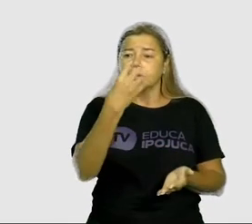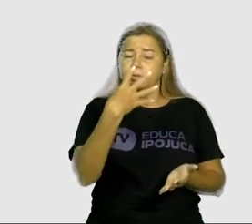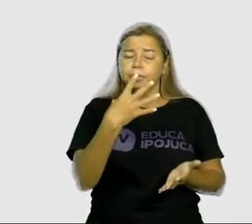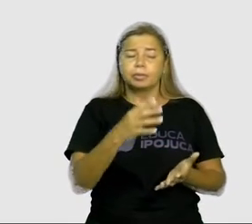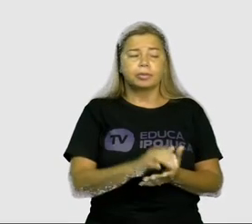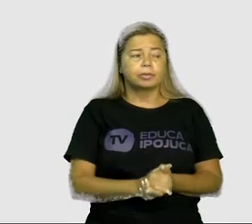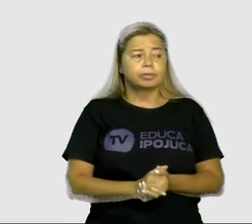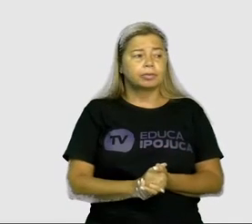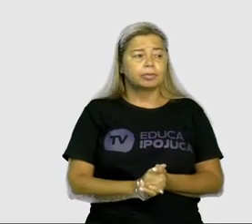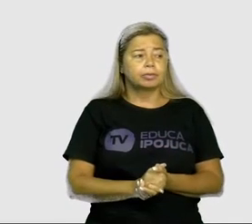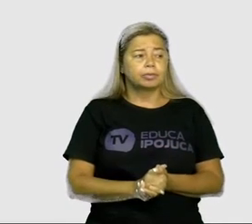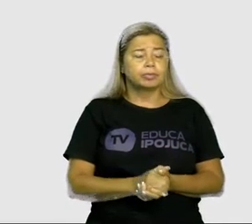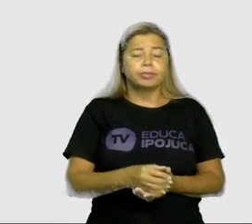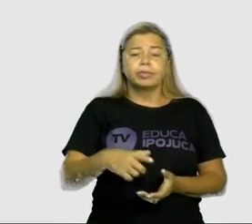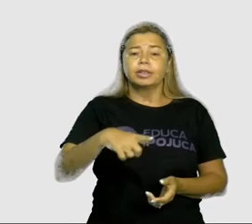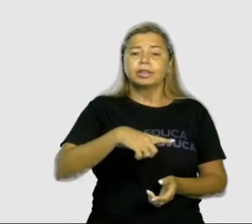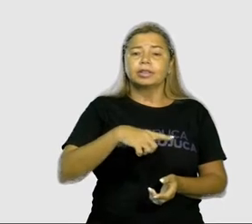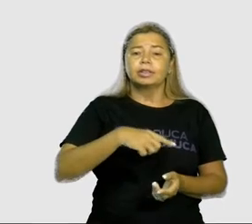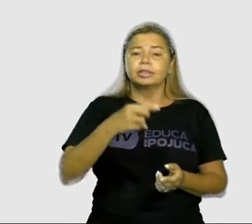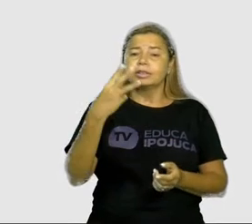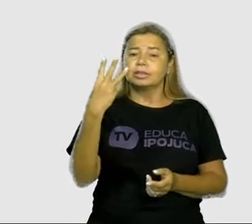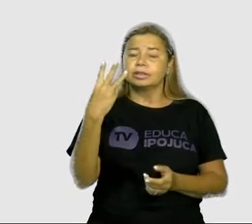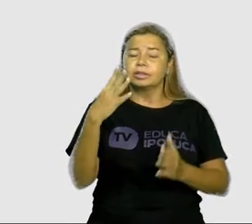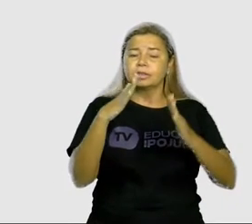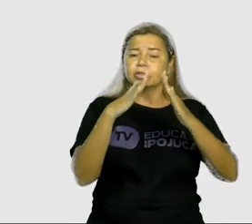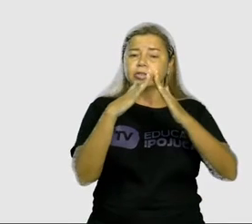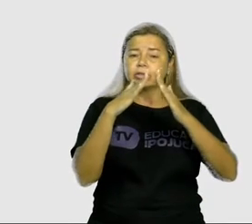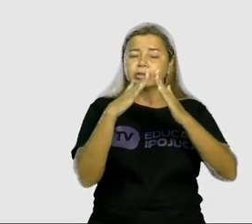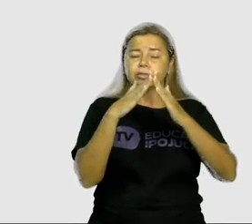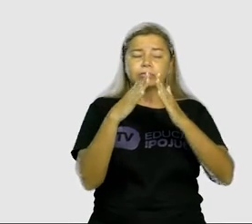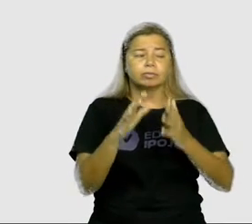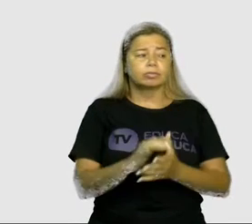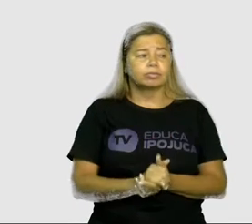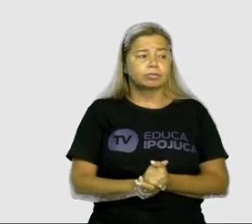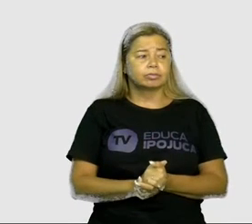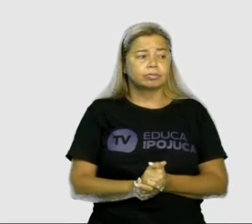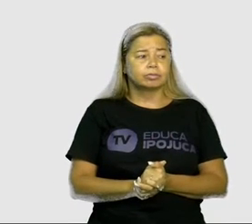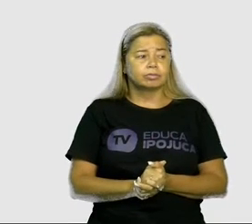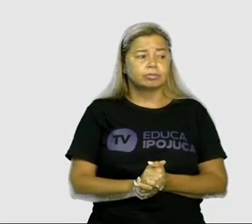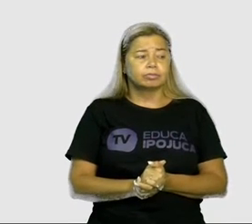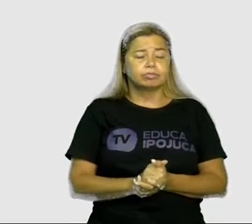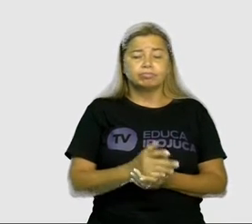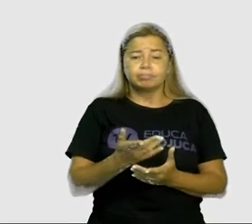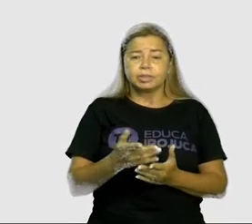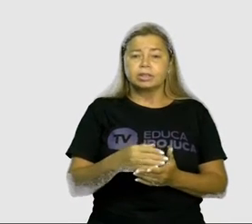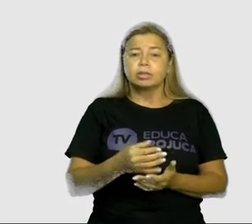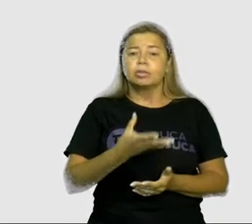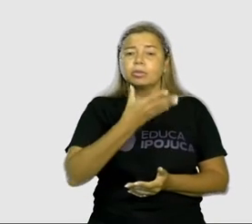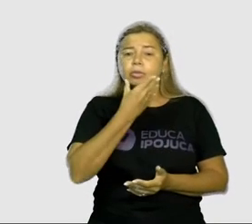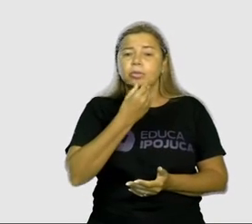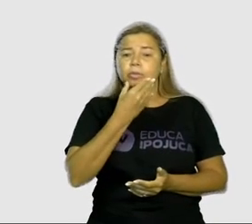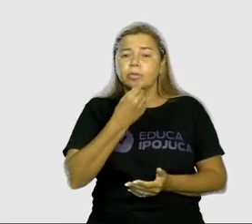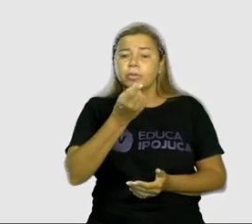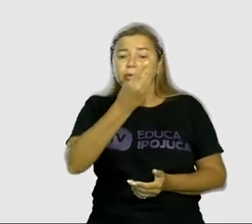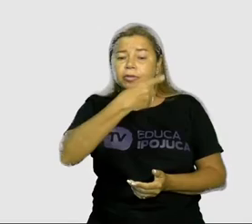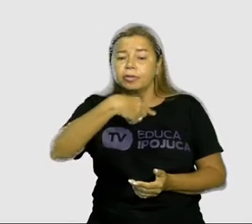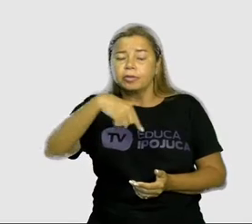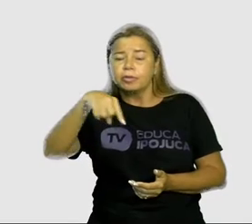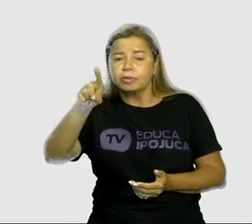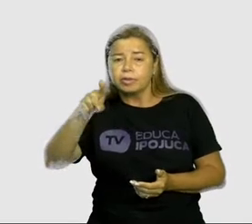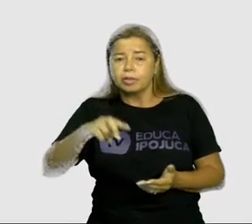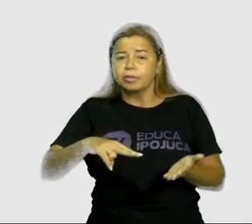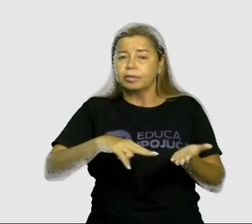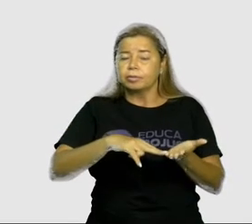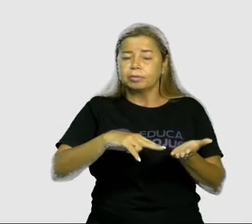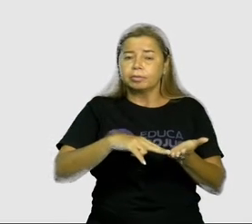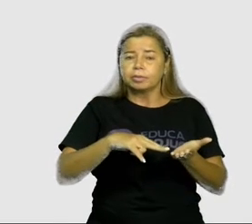aí e temos aí três casas tá na qual ele vai fazer entrega